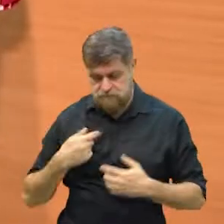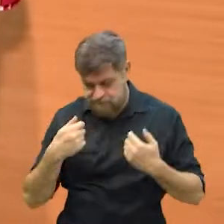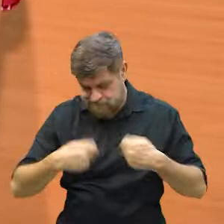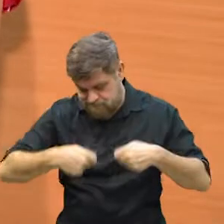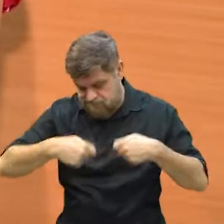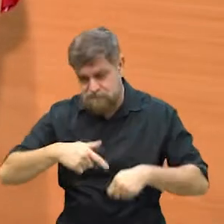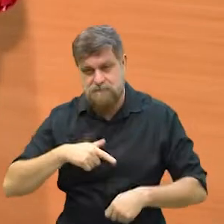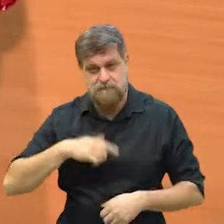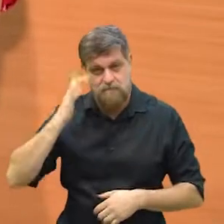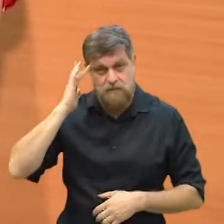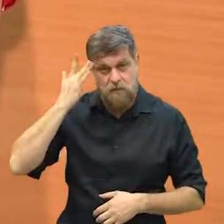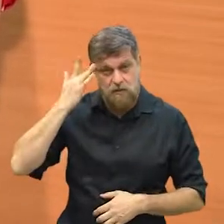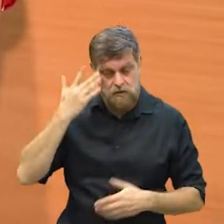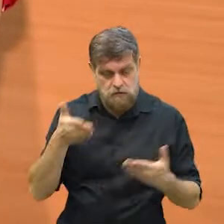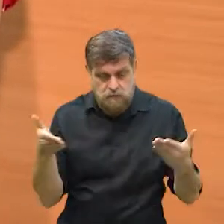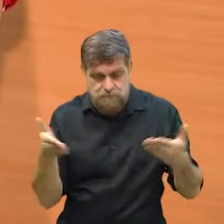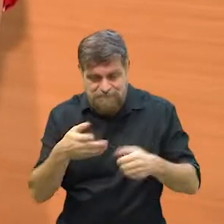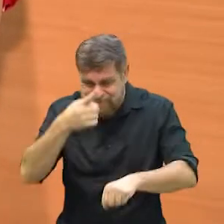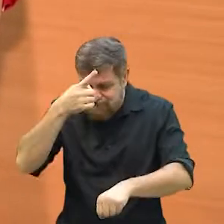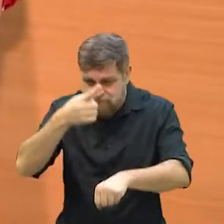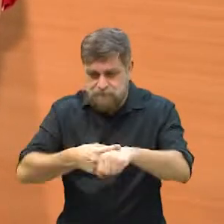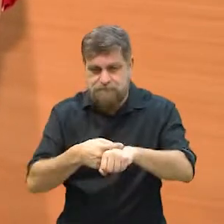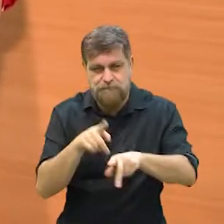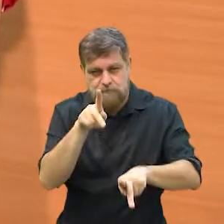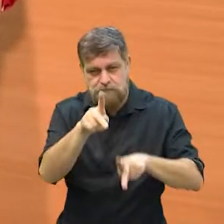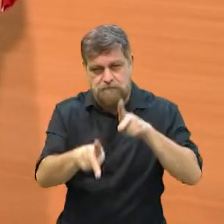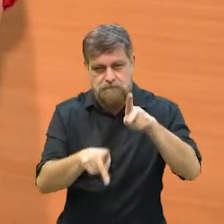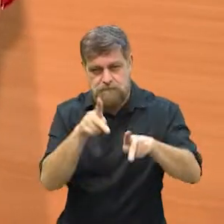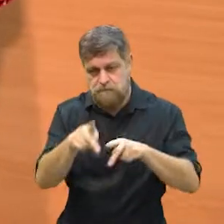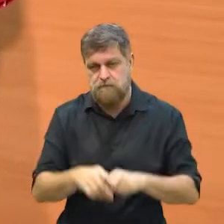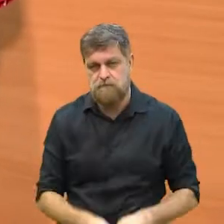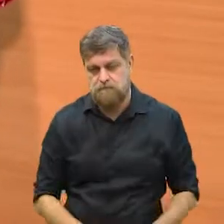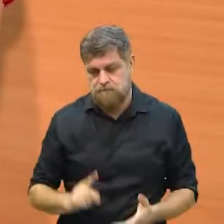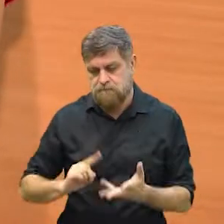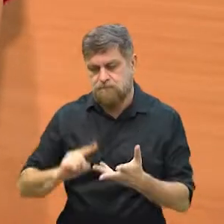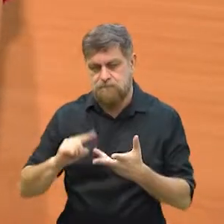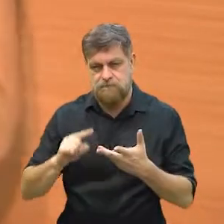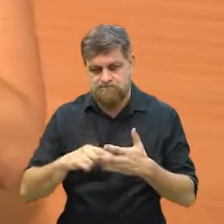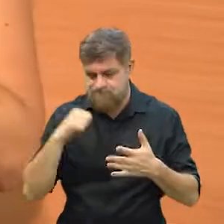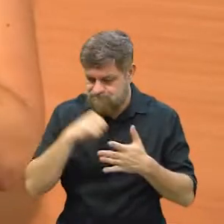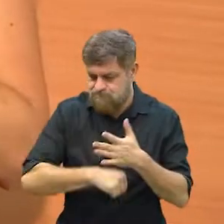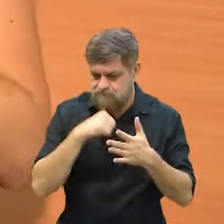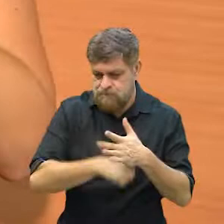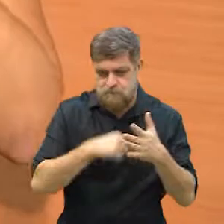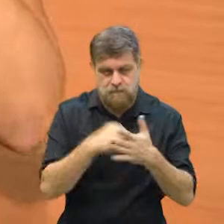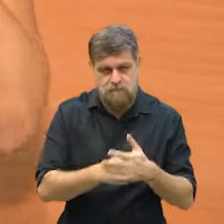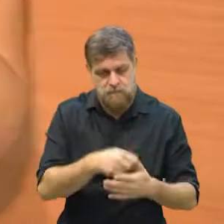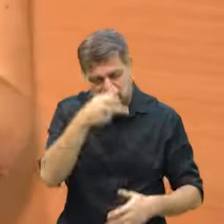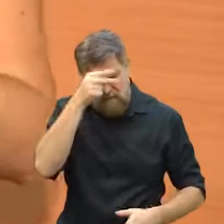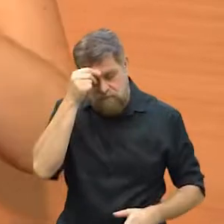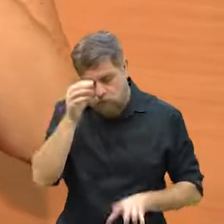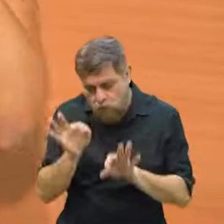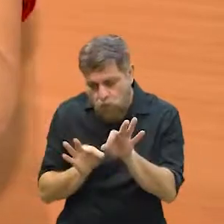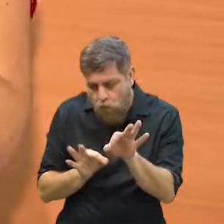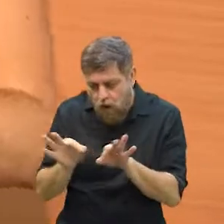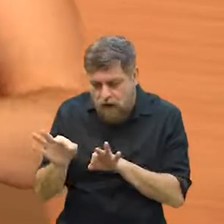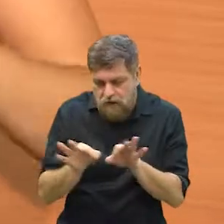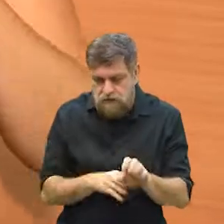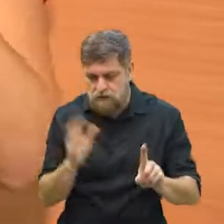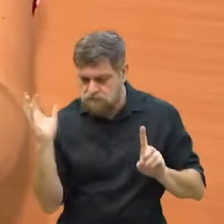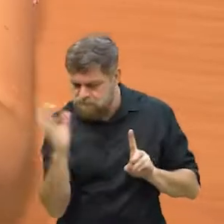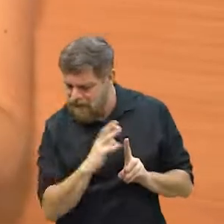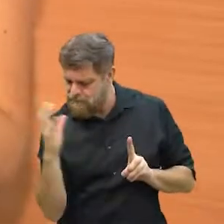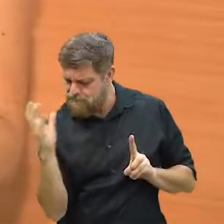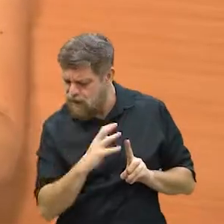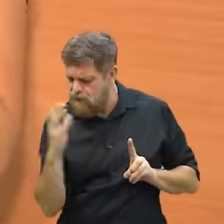gente precisa ter, eu acho que agora é o momento da população demandar dos governos, lutar e organizar